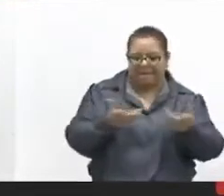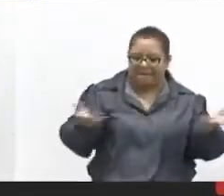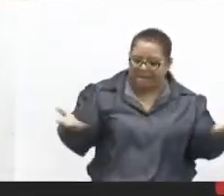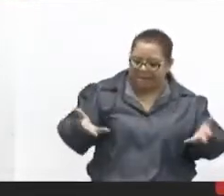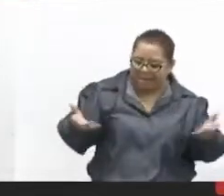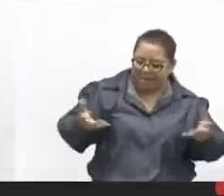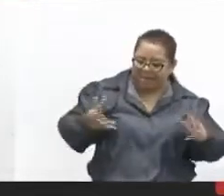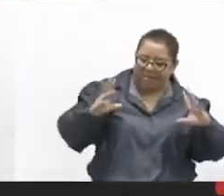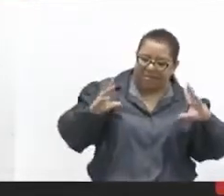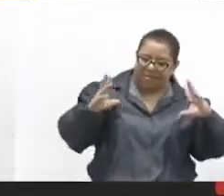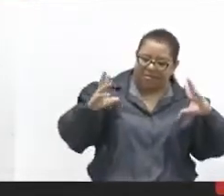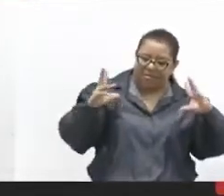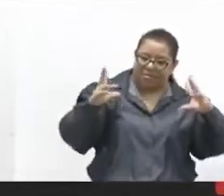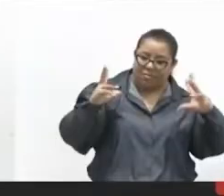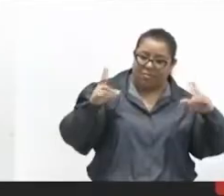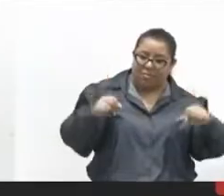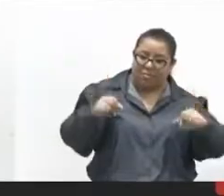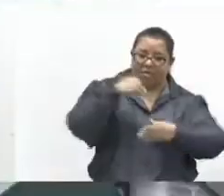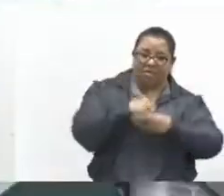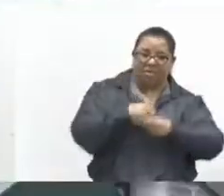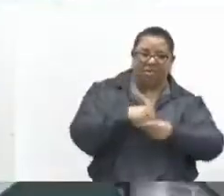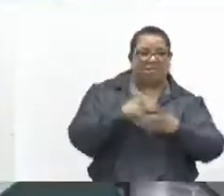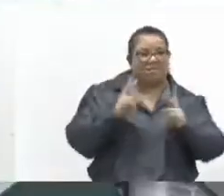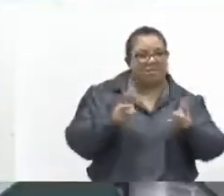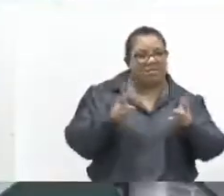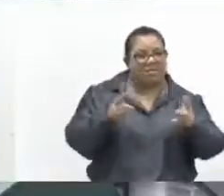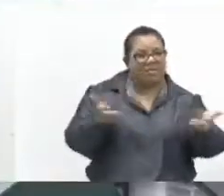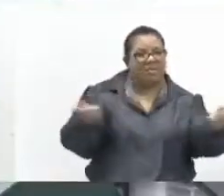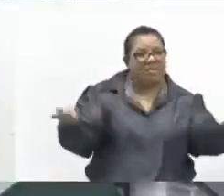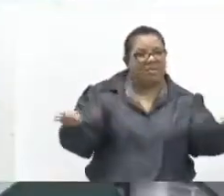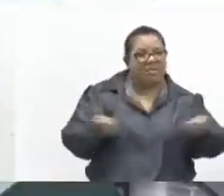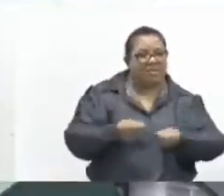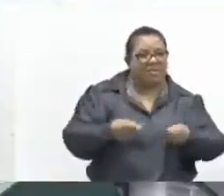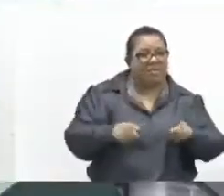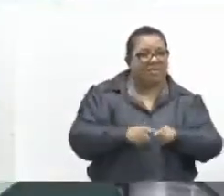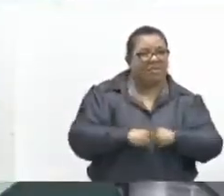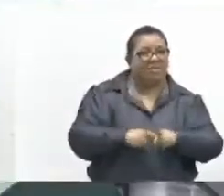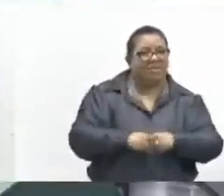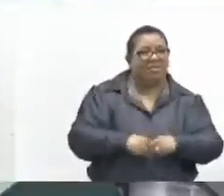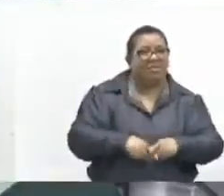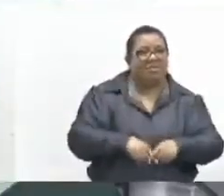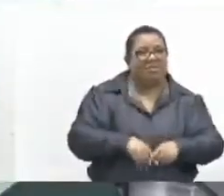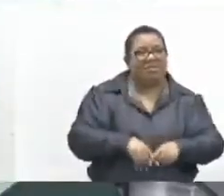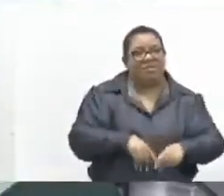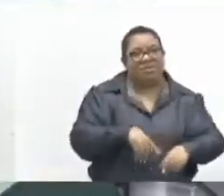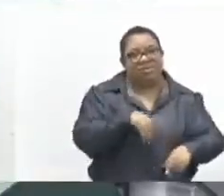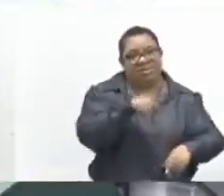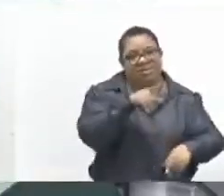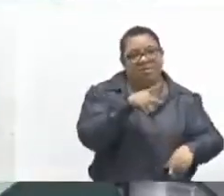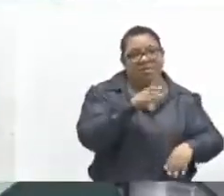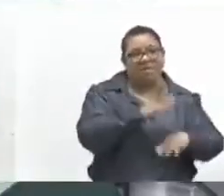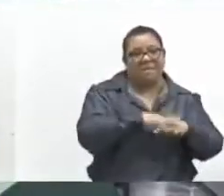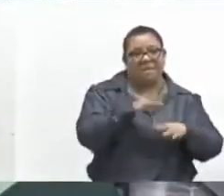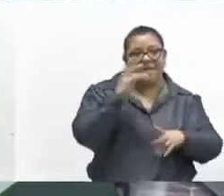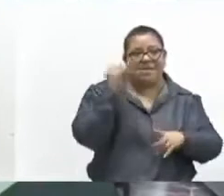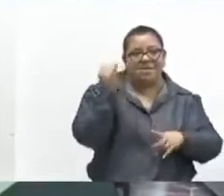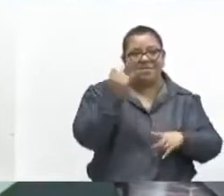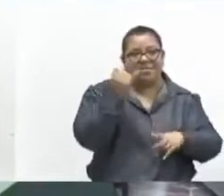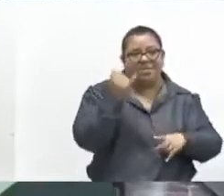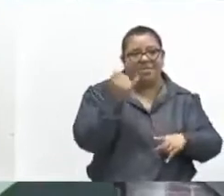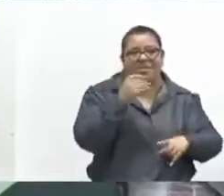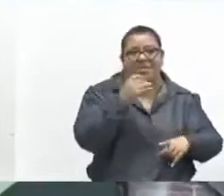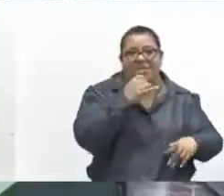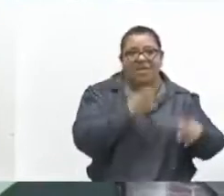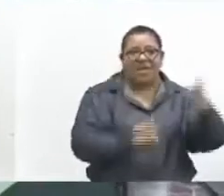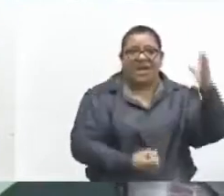do Grêmio, no âmbito da instituição de ensino, sempre que possível, né? Aliás, porque é uma coisa que é muito importante. Não basta você